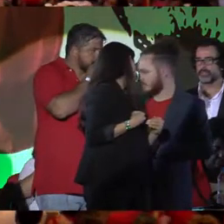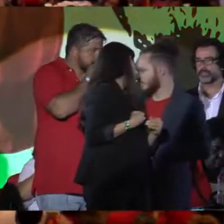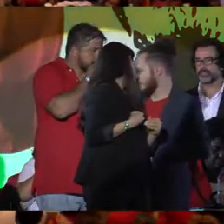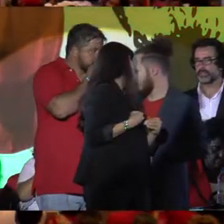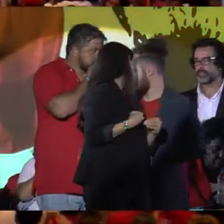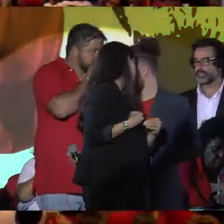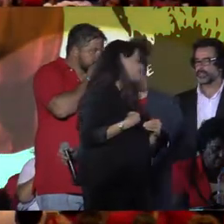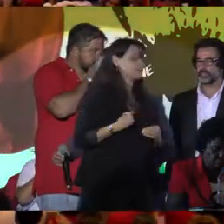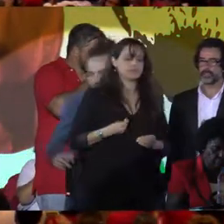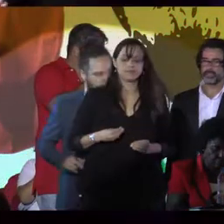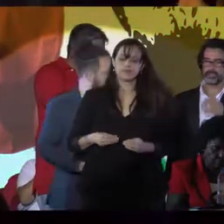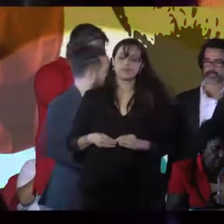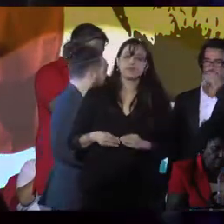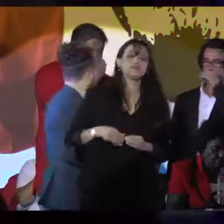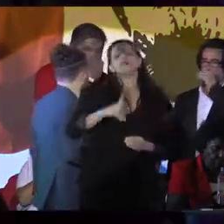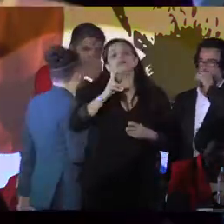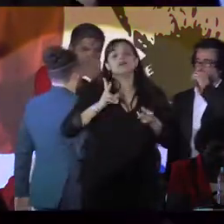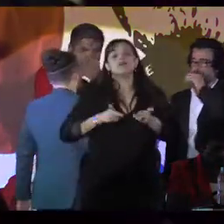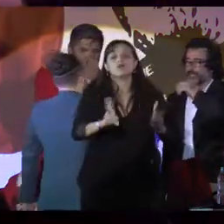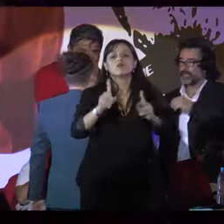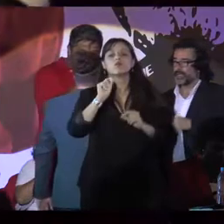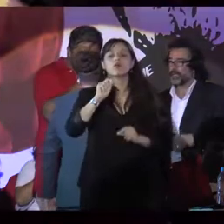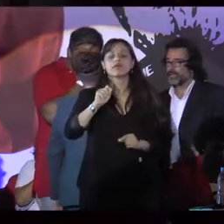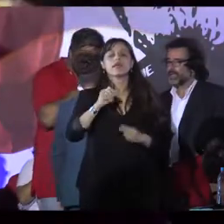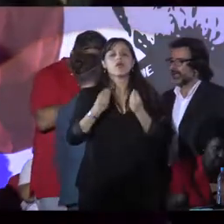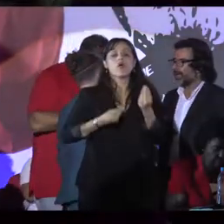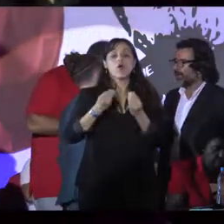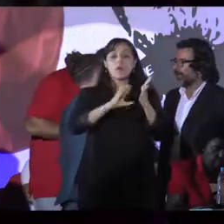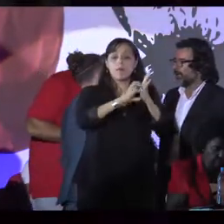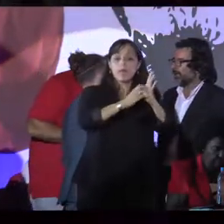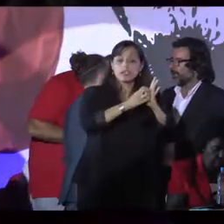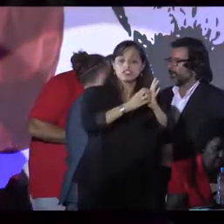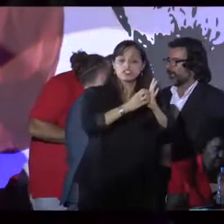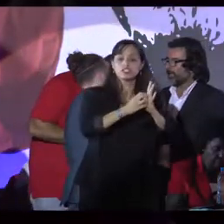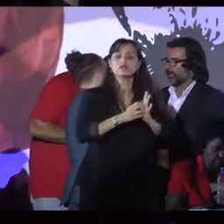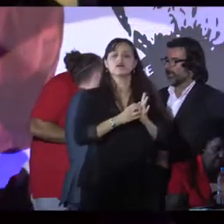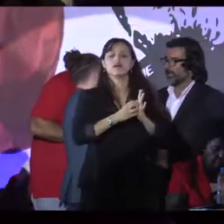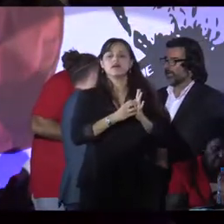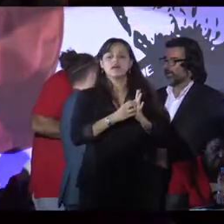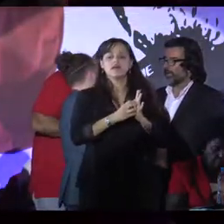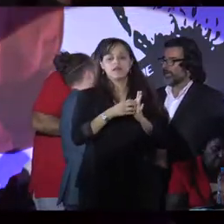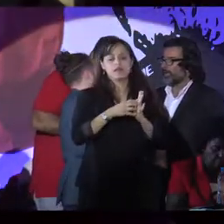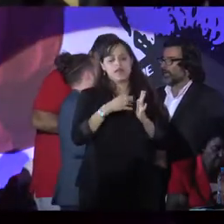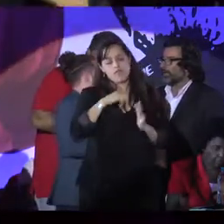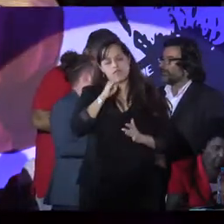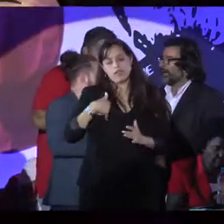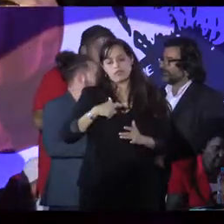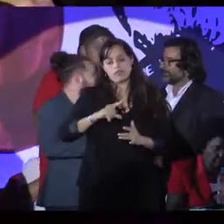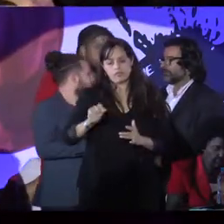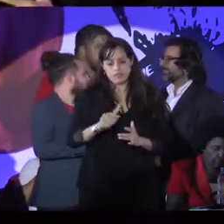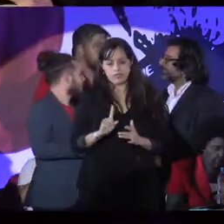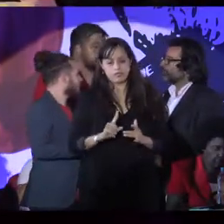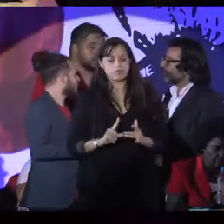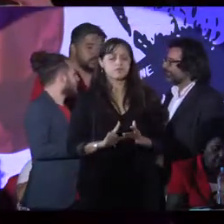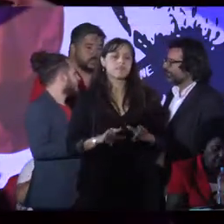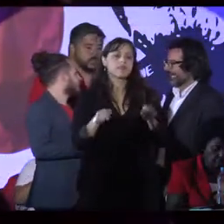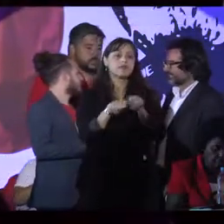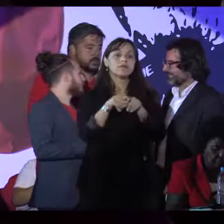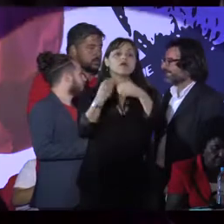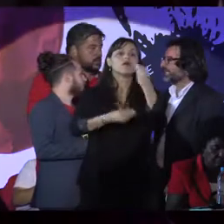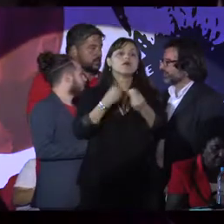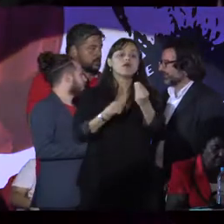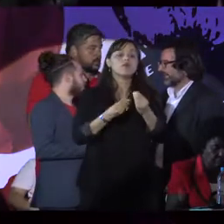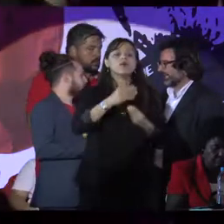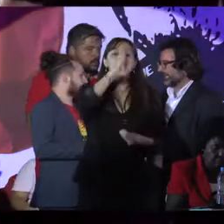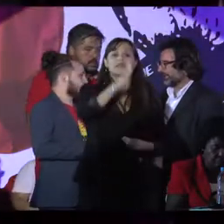para o Brasil, de todo o esforço que o nosso partido fez através do programa Brasil que o Povo Quer, para construir de